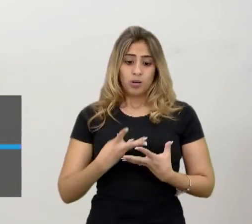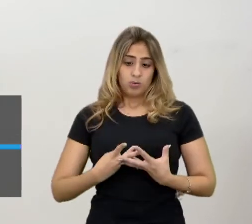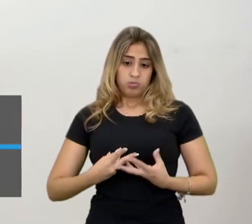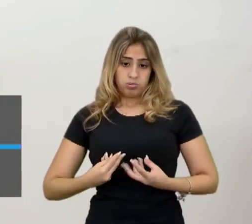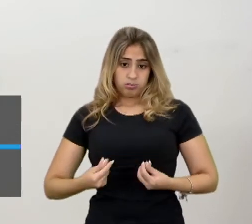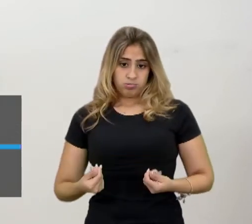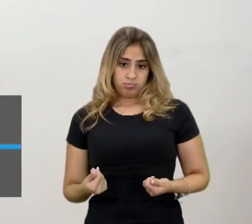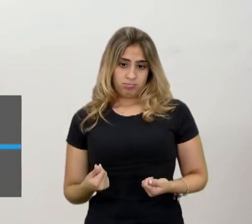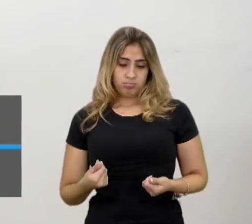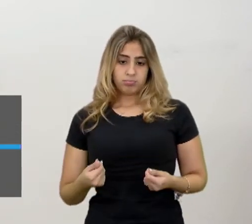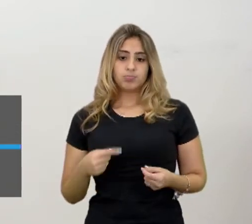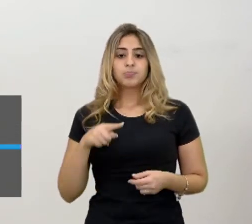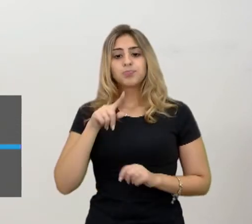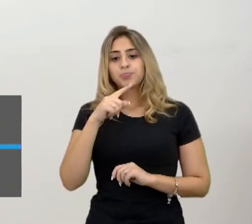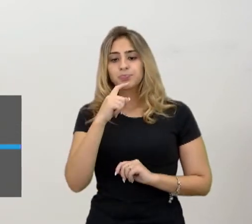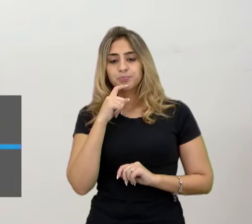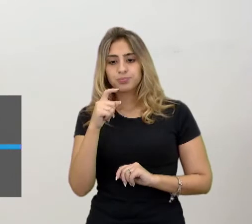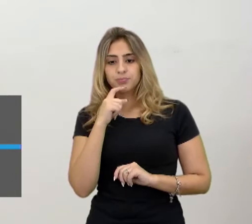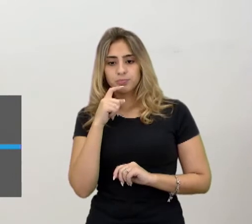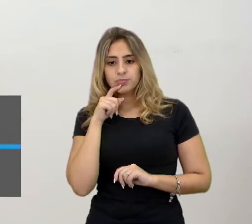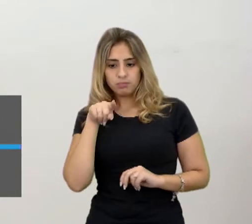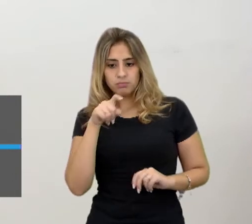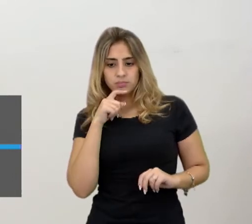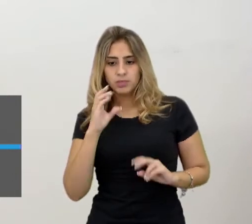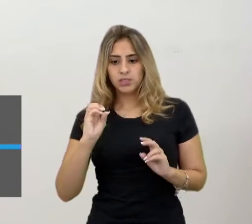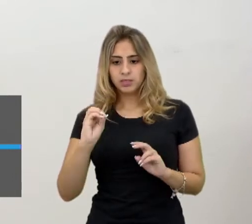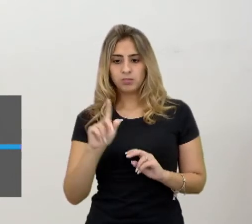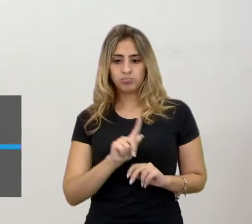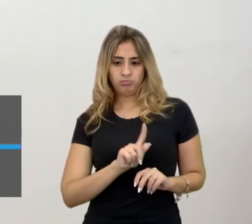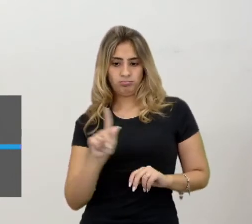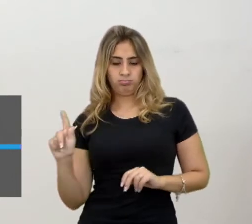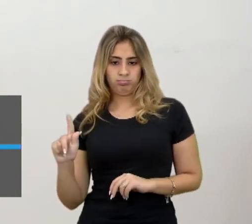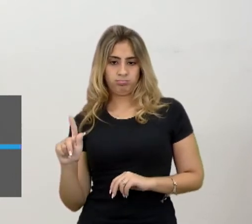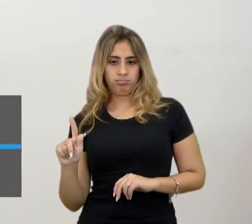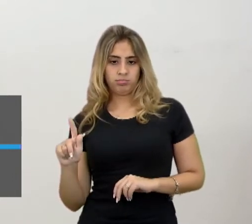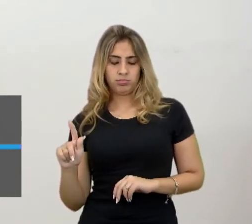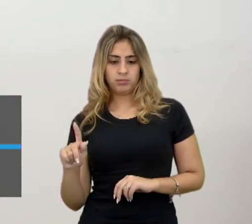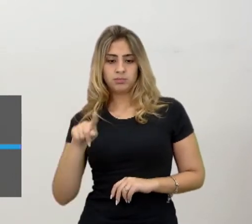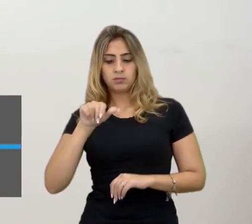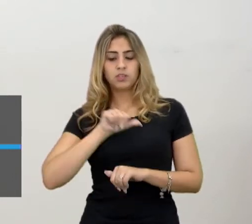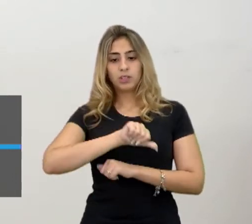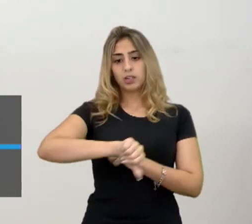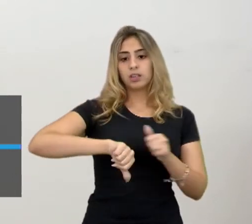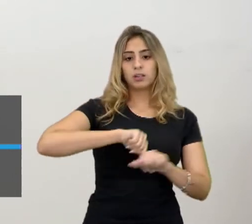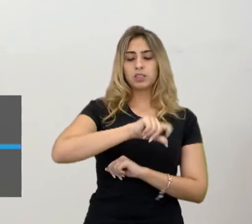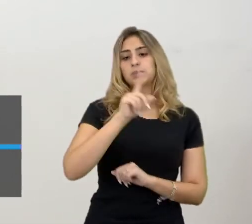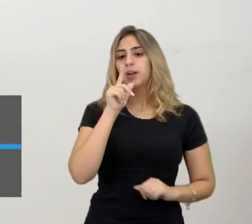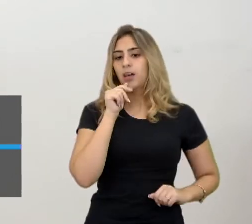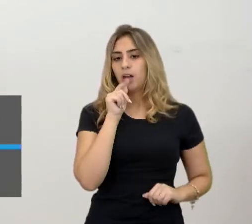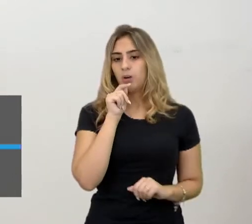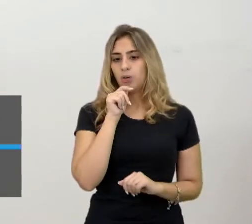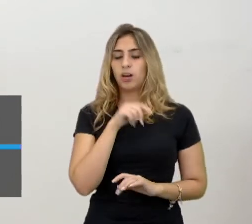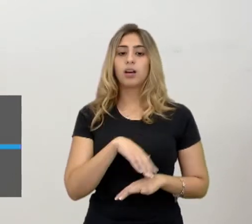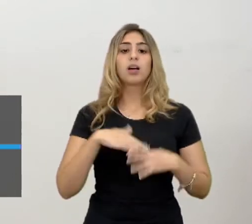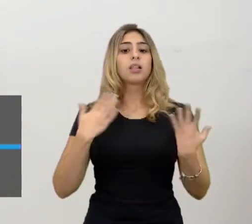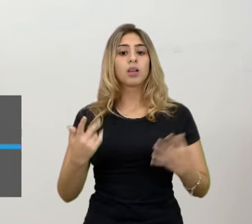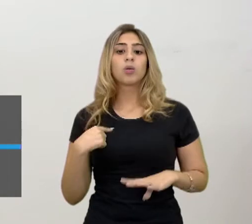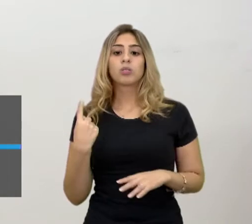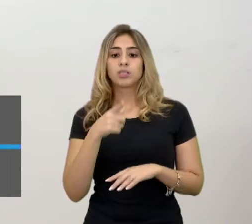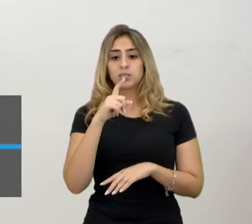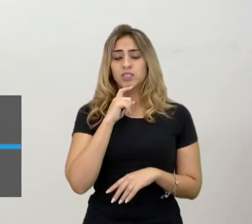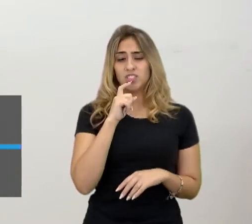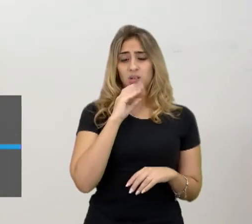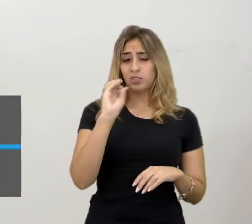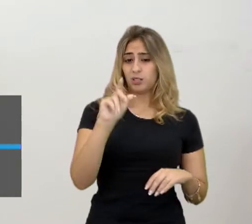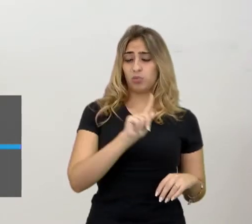você vai pegar este gelo, suponhamos que esteja a 0 graus Celsius, e vai transformar em água. Então, enquanto este gelo a